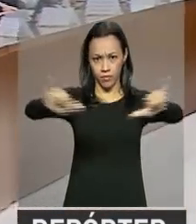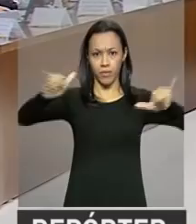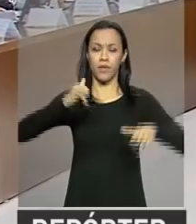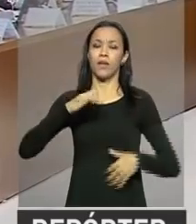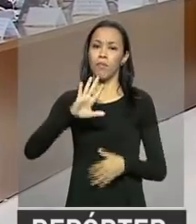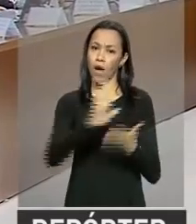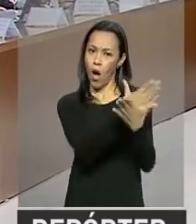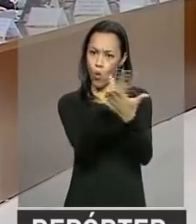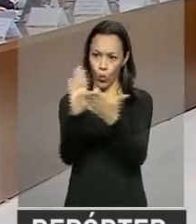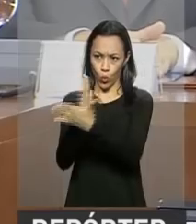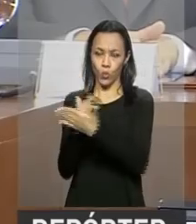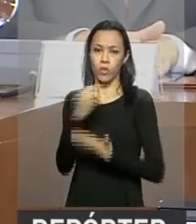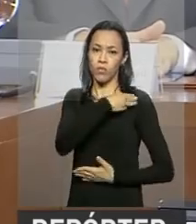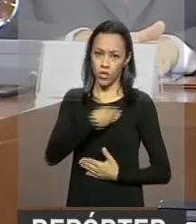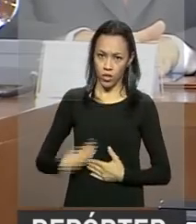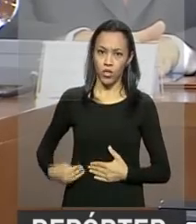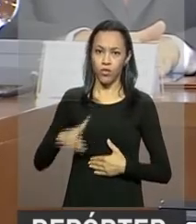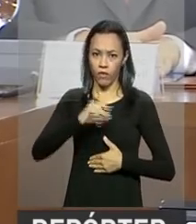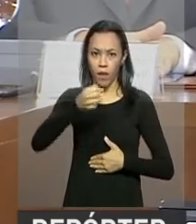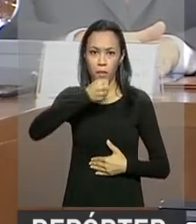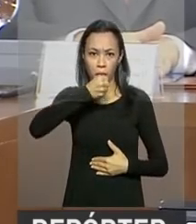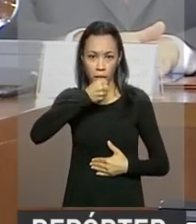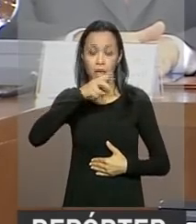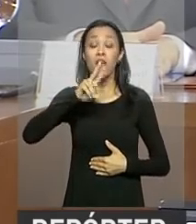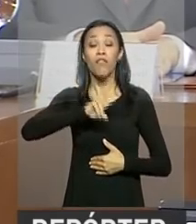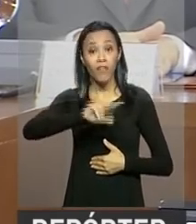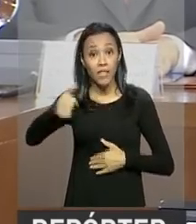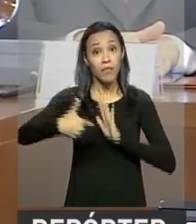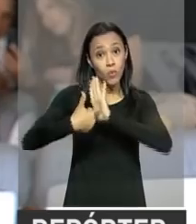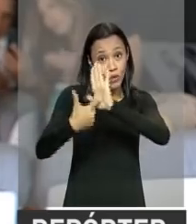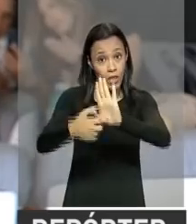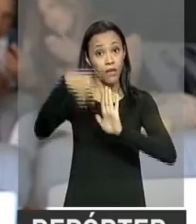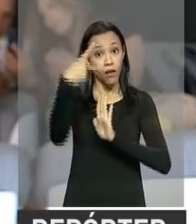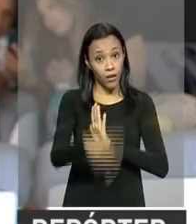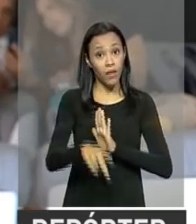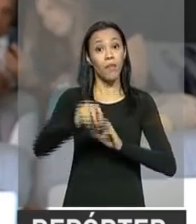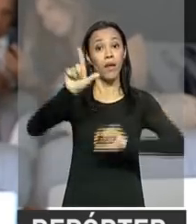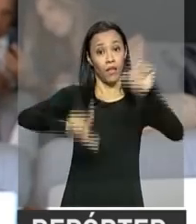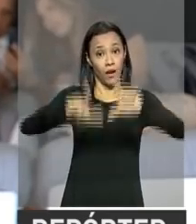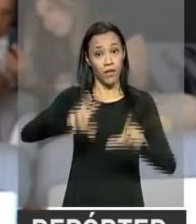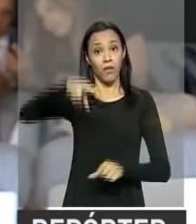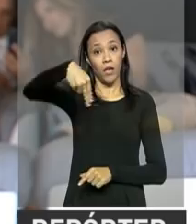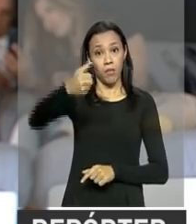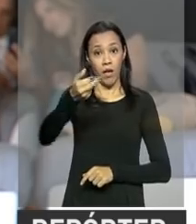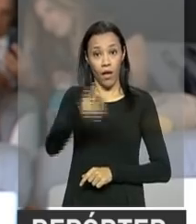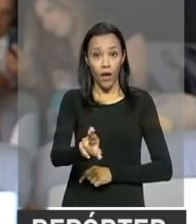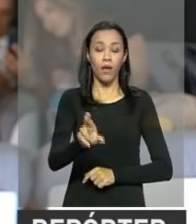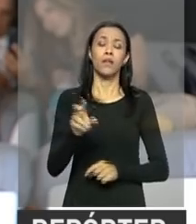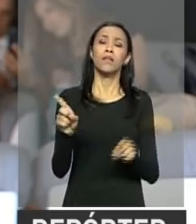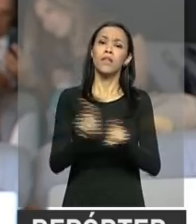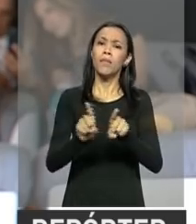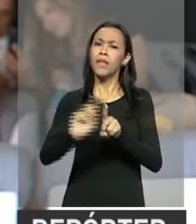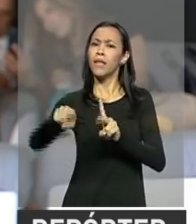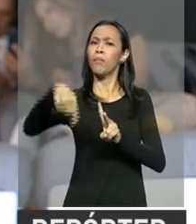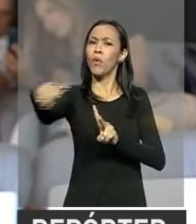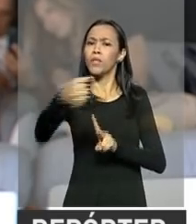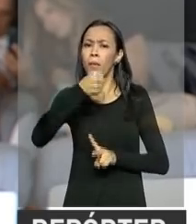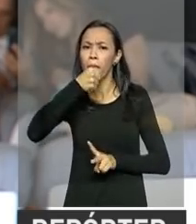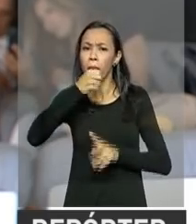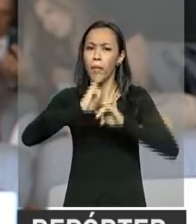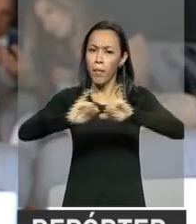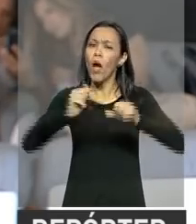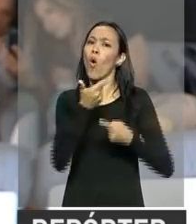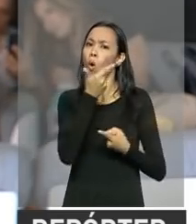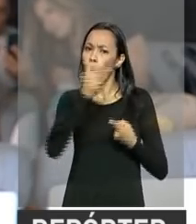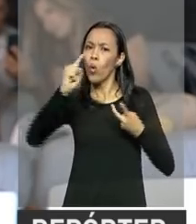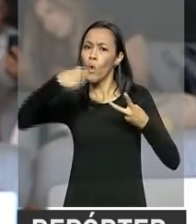alguns ministros. Essa entrevista vai ser transmitida ao vivo pela TV NBR. Além desta entrevista, estão previstas